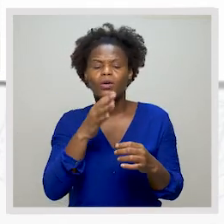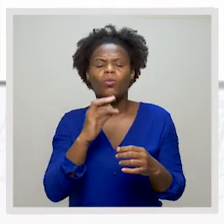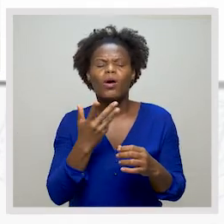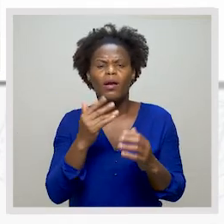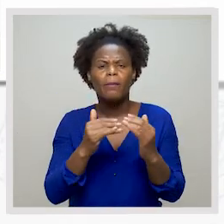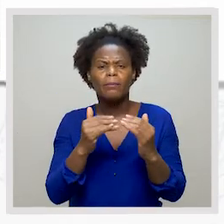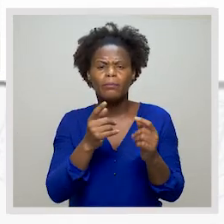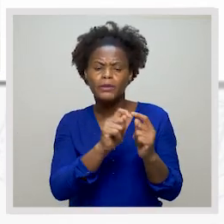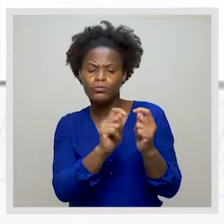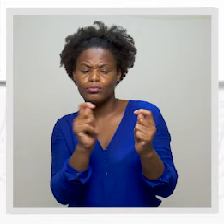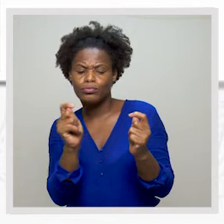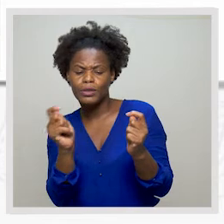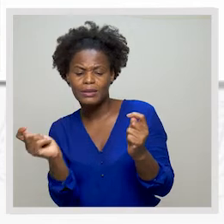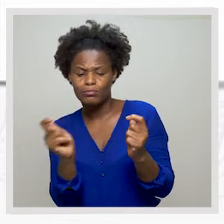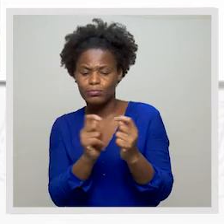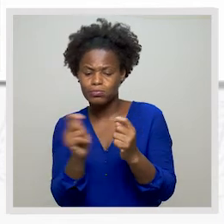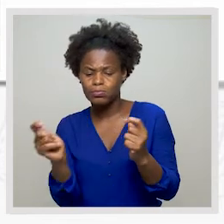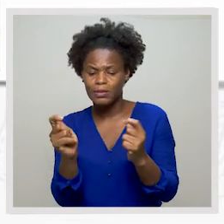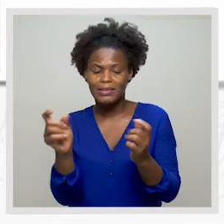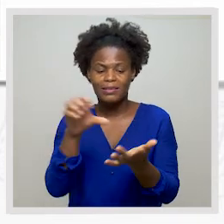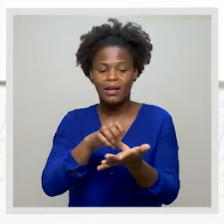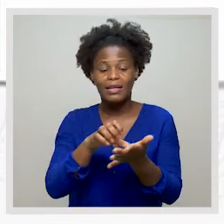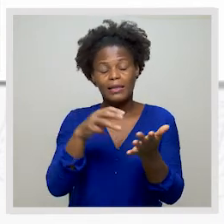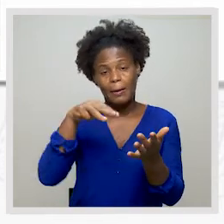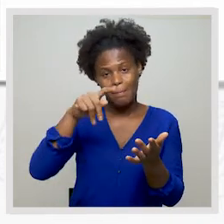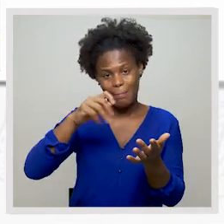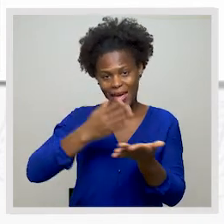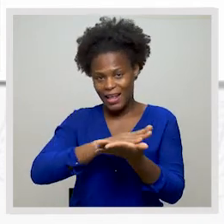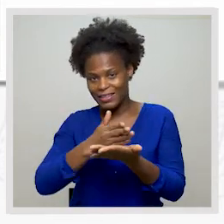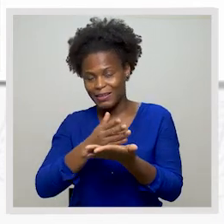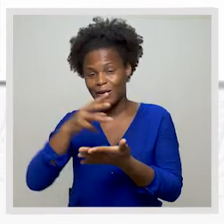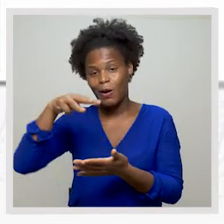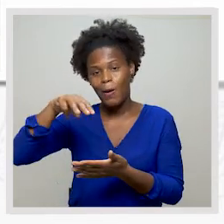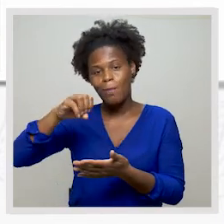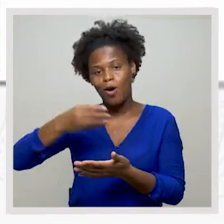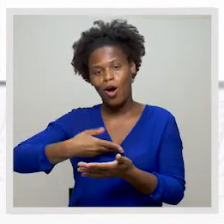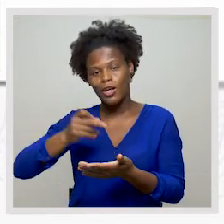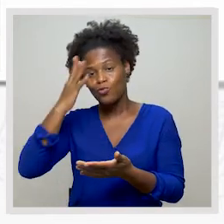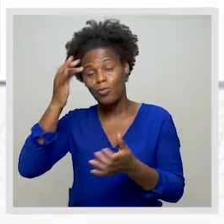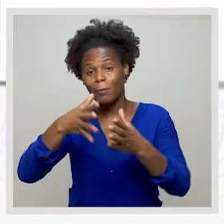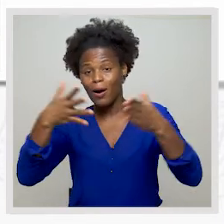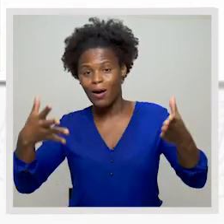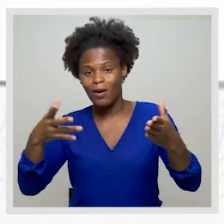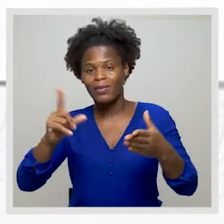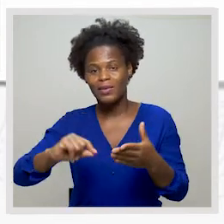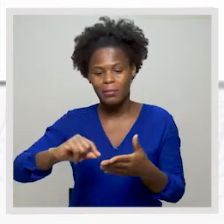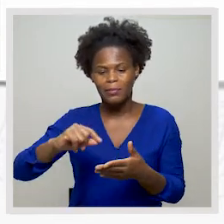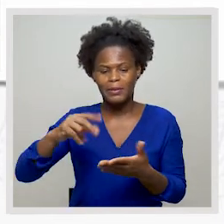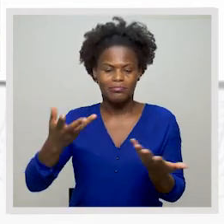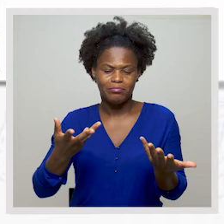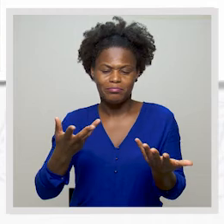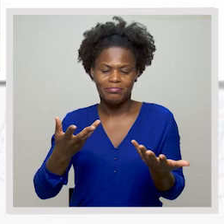as medidas de tendência central, a média, moda e mediana. E dê as